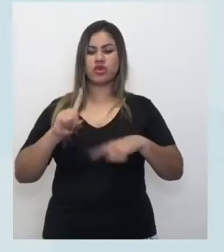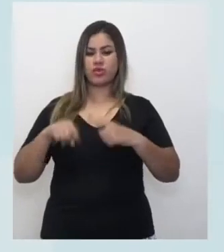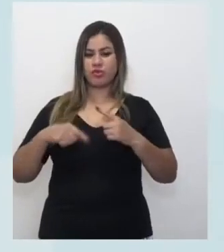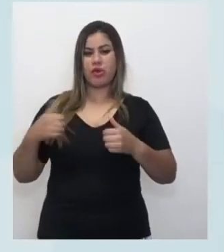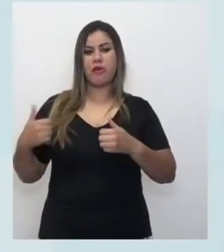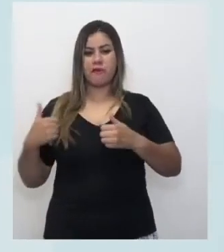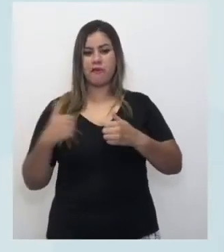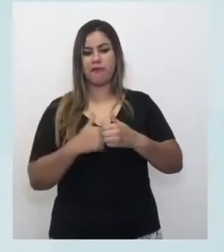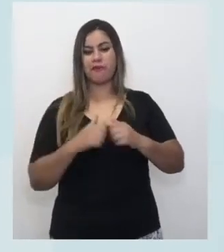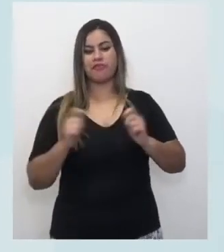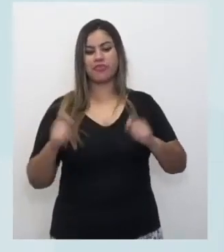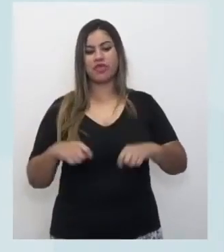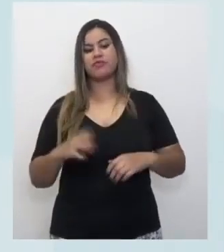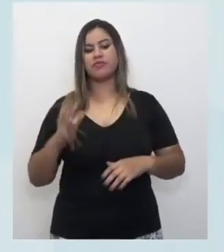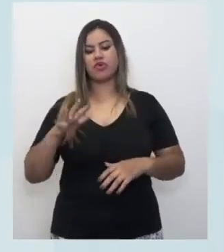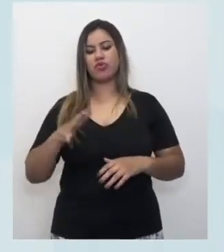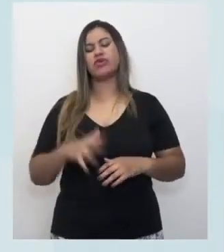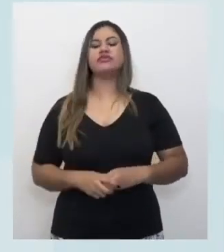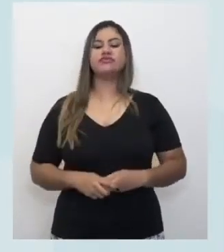o arredondamento, vai lá.